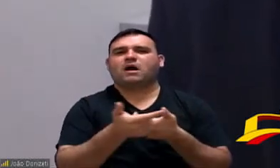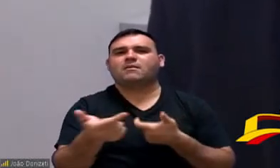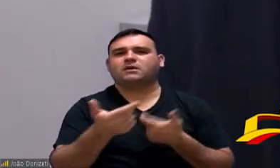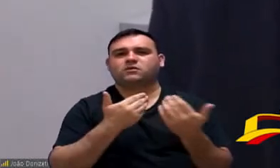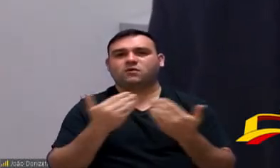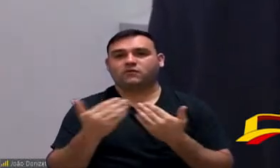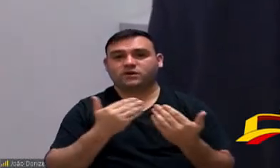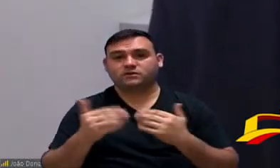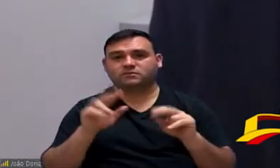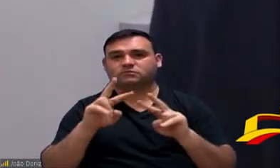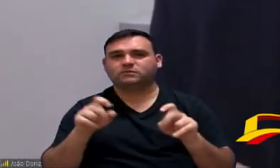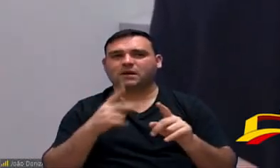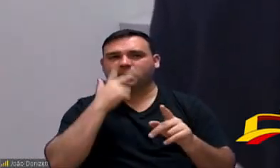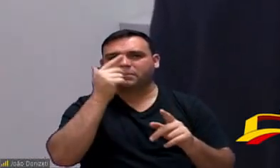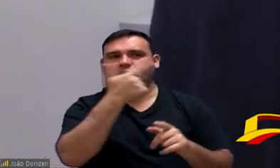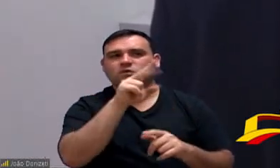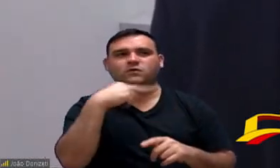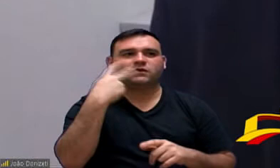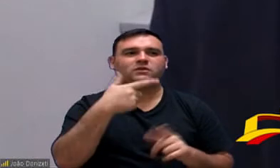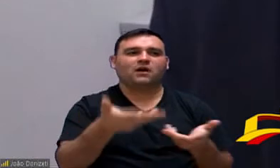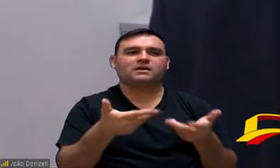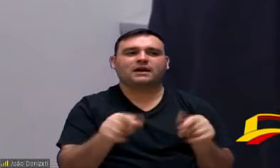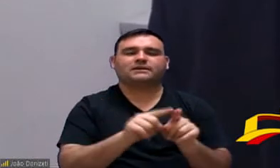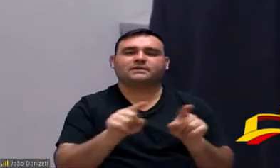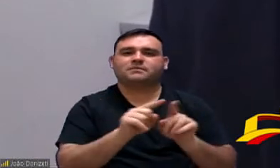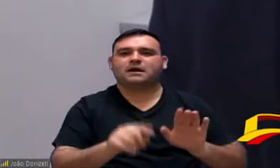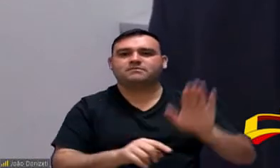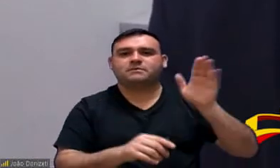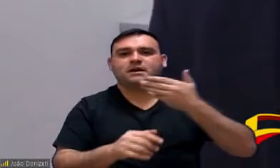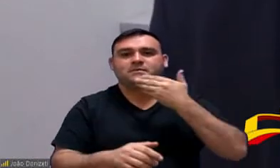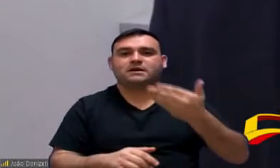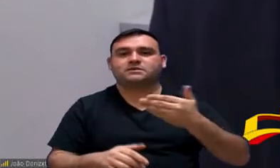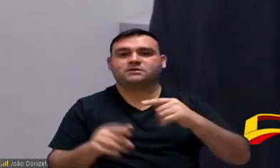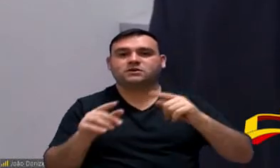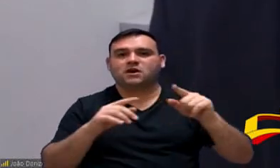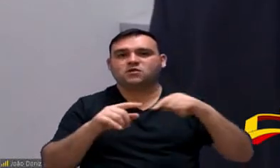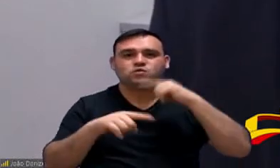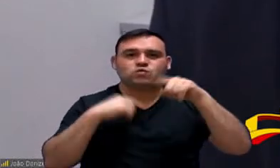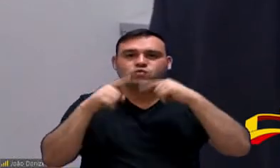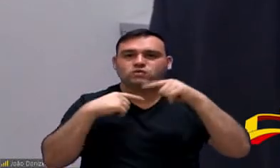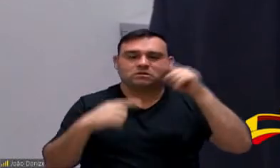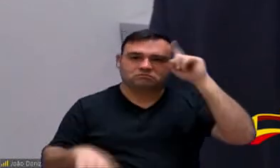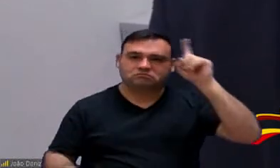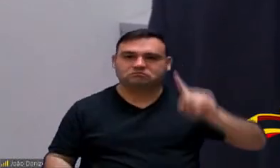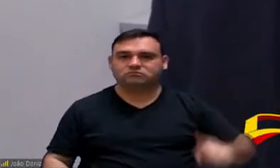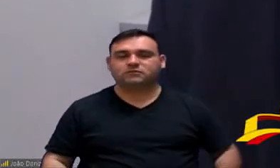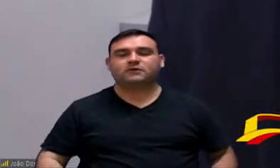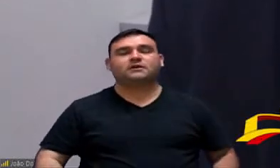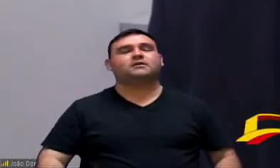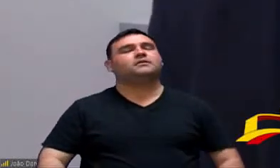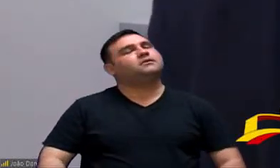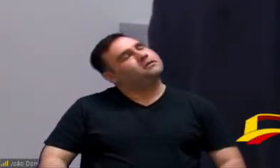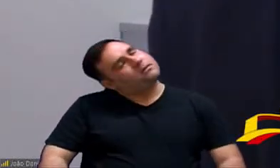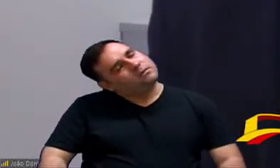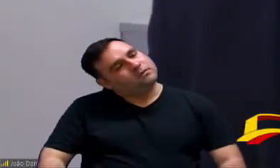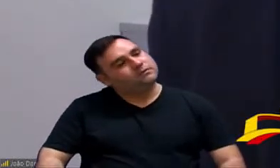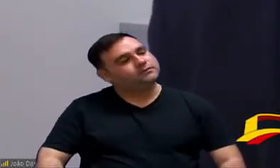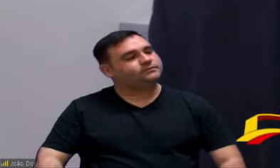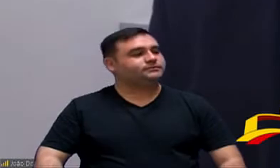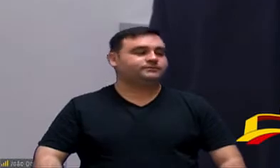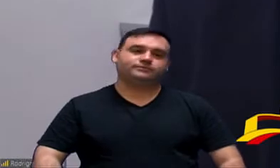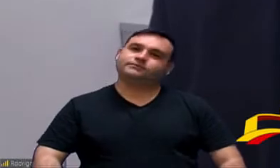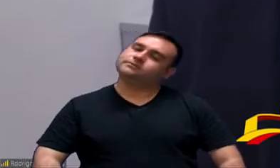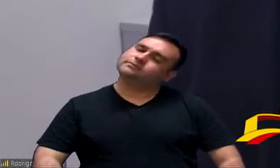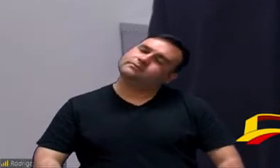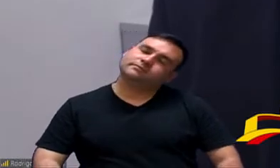excelência, parece que tem um vereador que está querendo fazer um pedido de questão de ordem, não sei. É o senhor presidente.